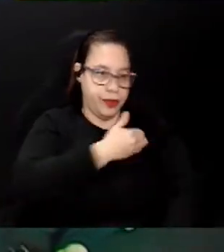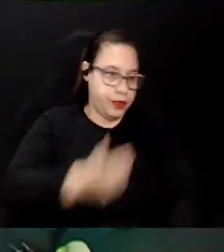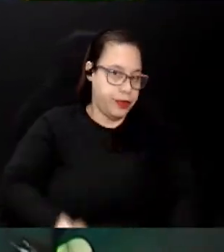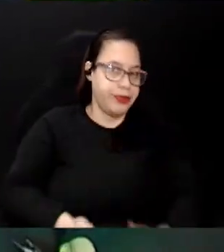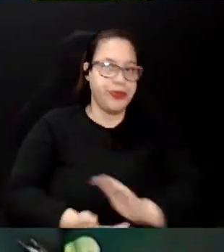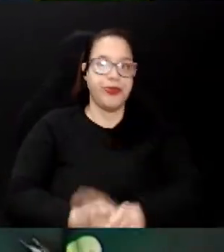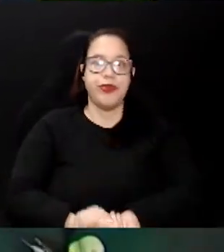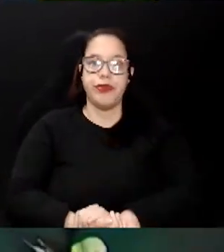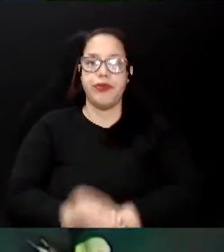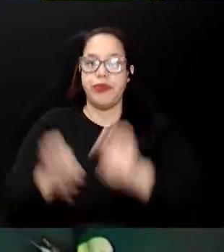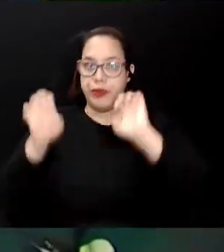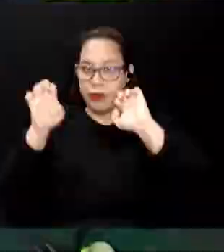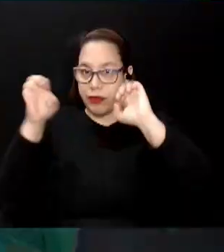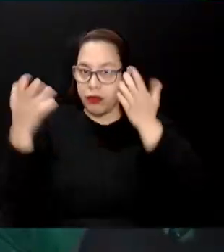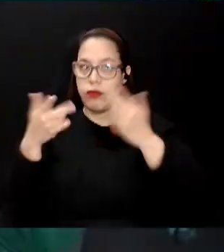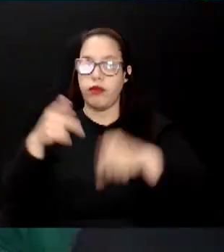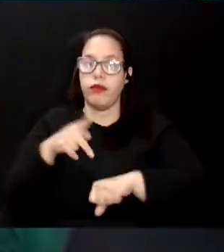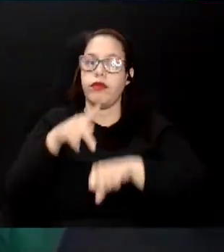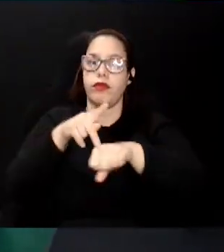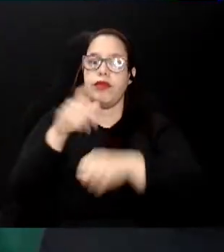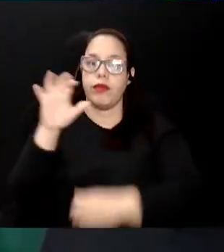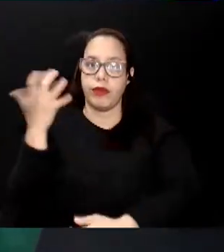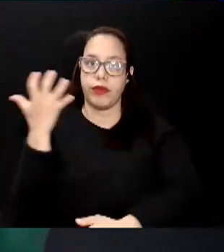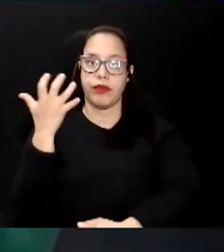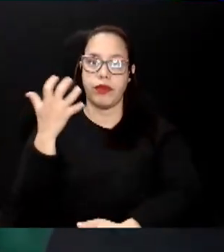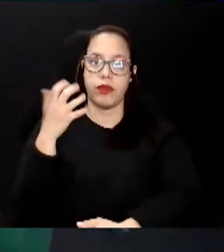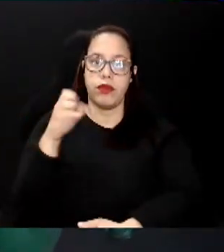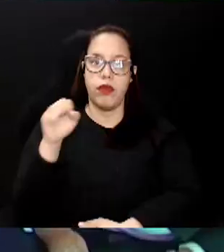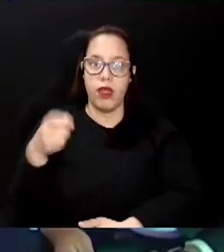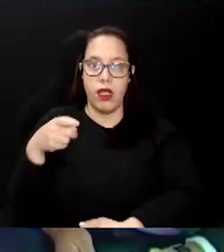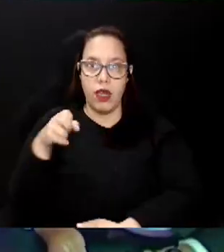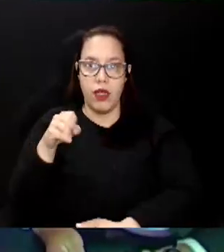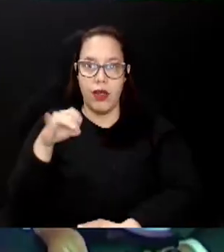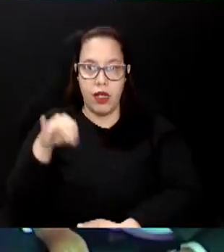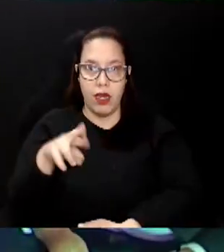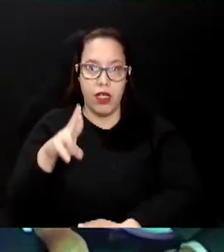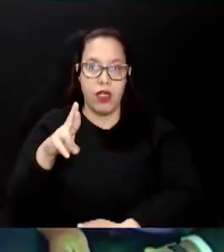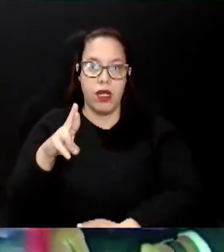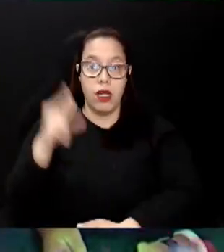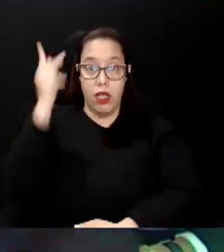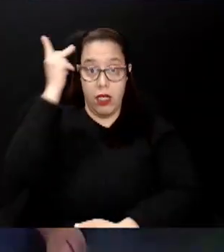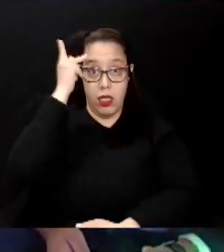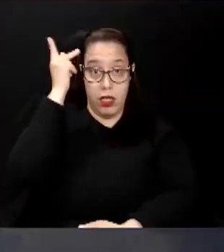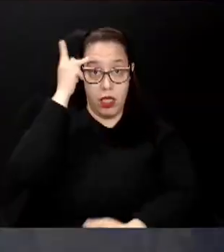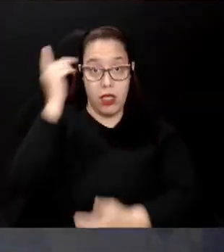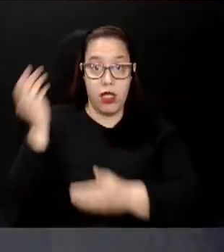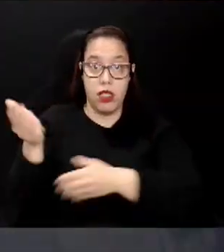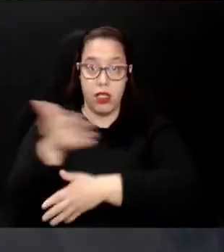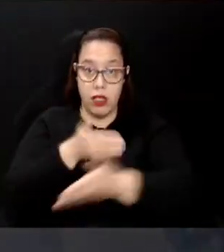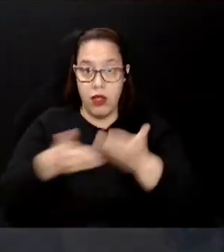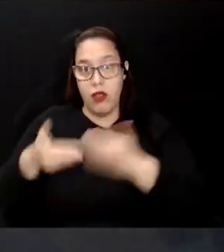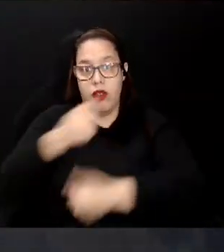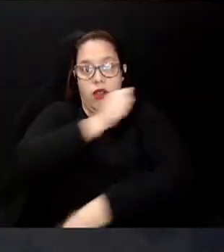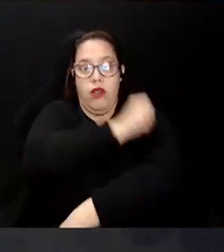de premiação aconteceu na Expo Center Norte, em São Paulo, reunindo autoridades de vários